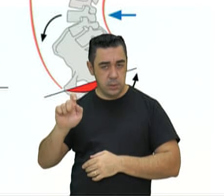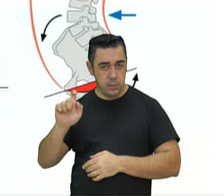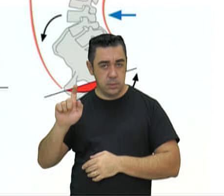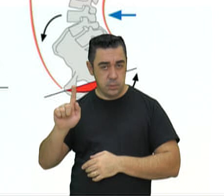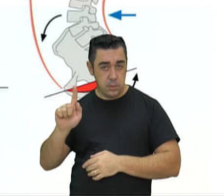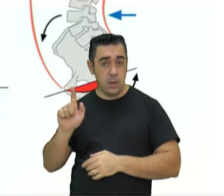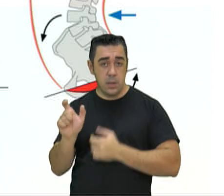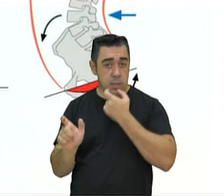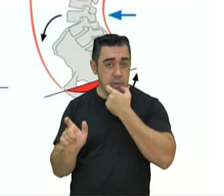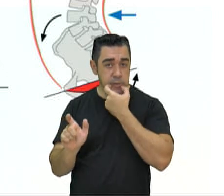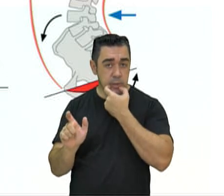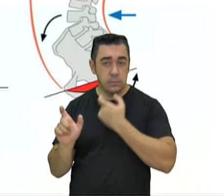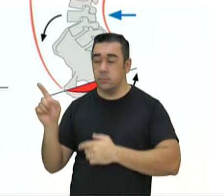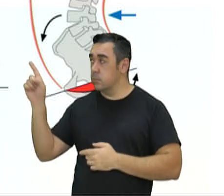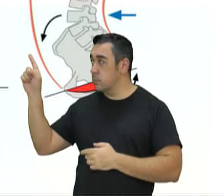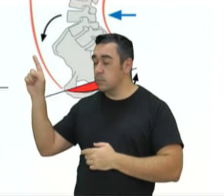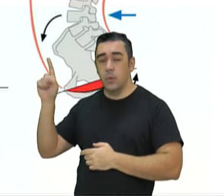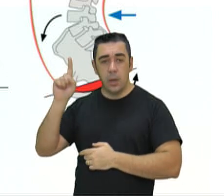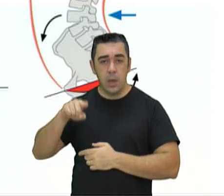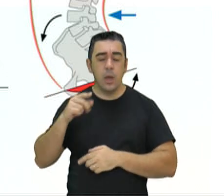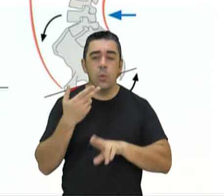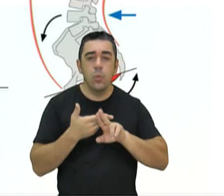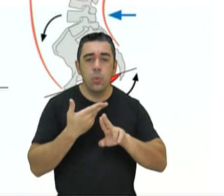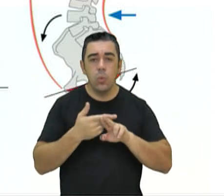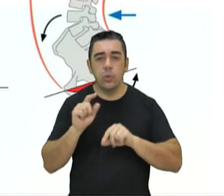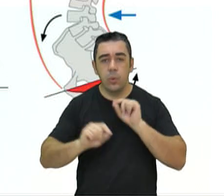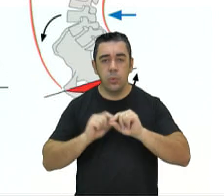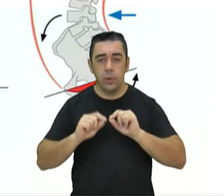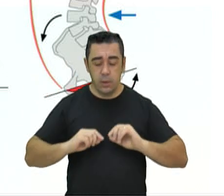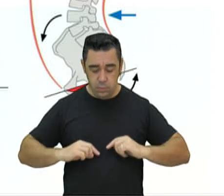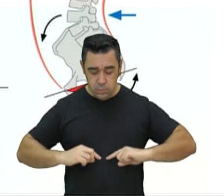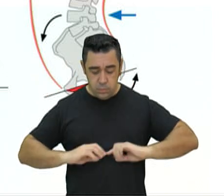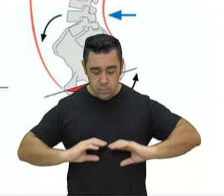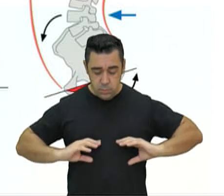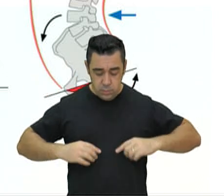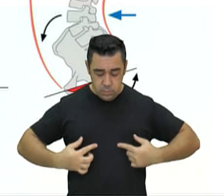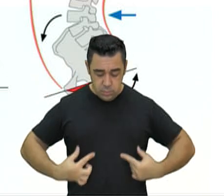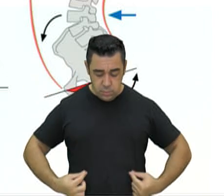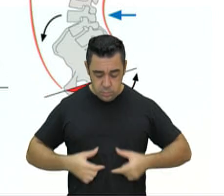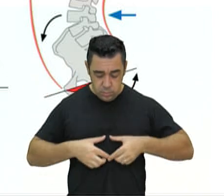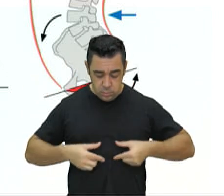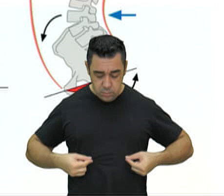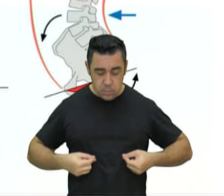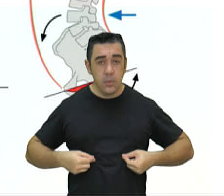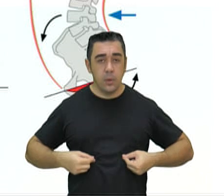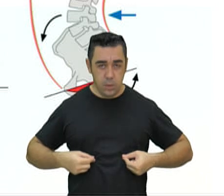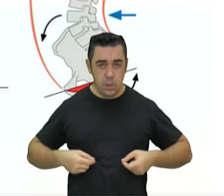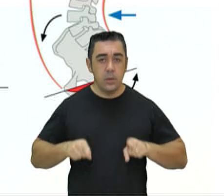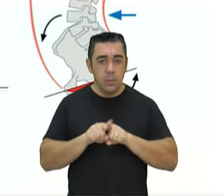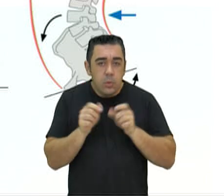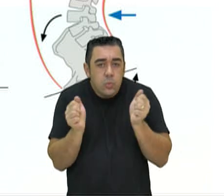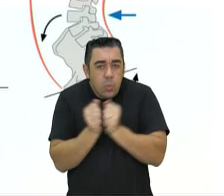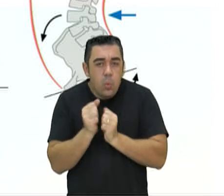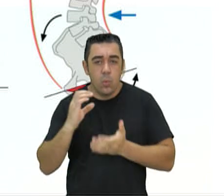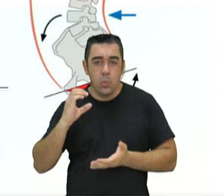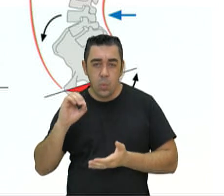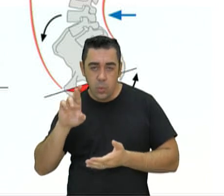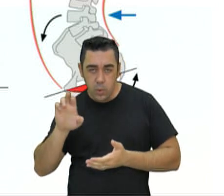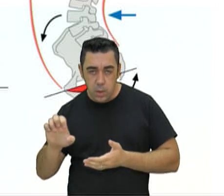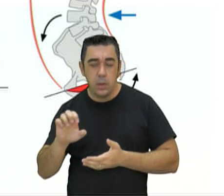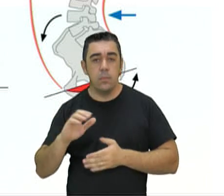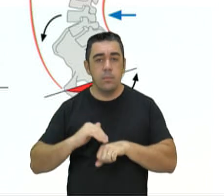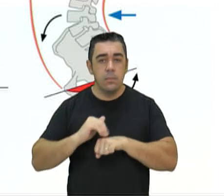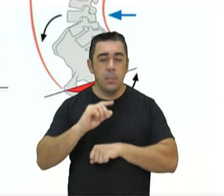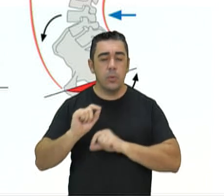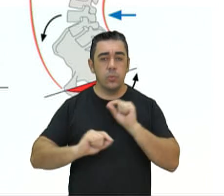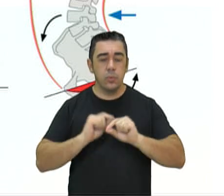bracing? É uma técnica que a gente utiliza da respiração diafragmática e da ativação do core para aumentar de forma